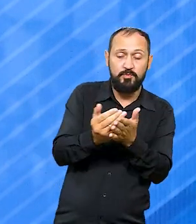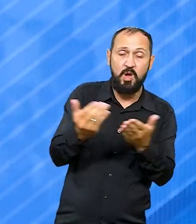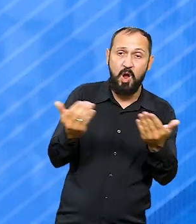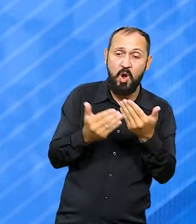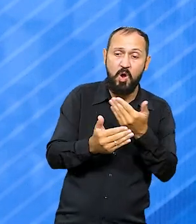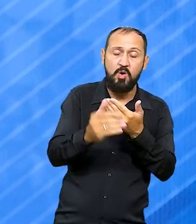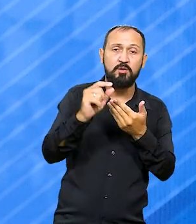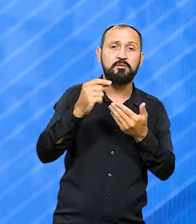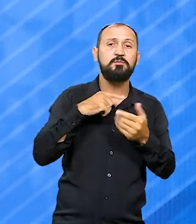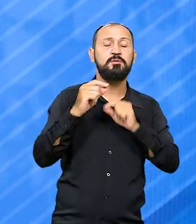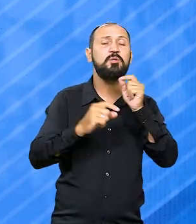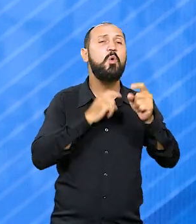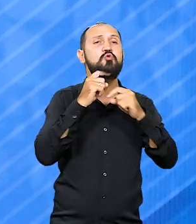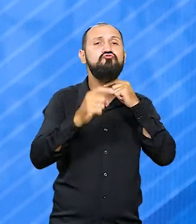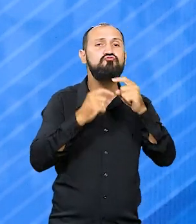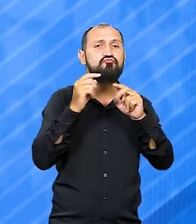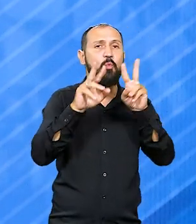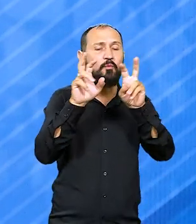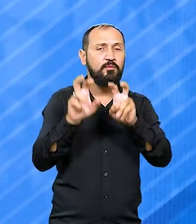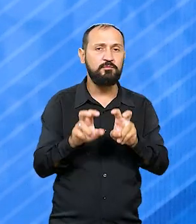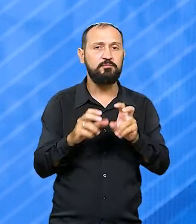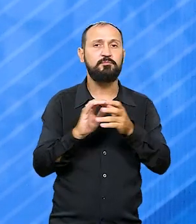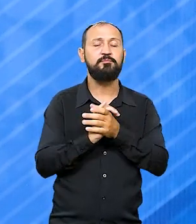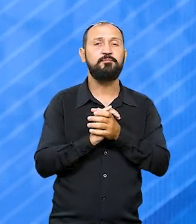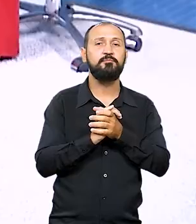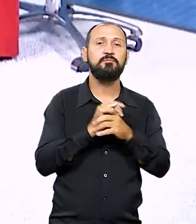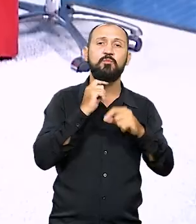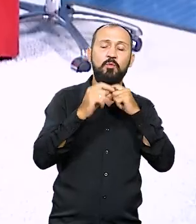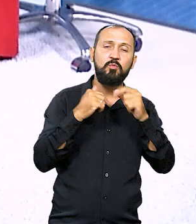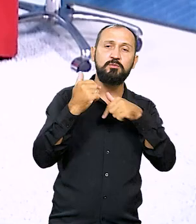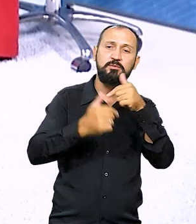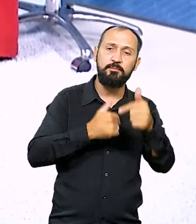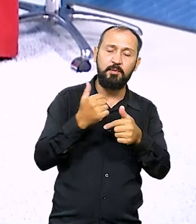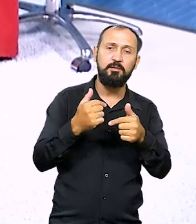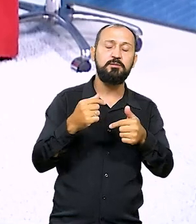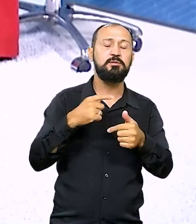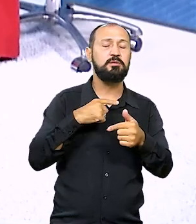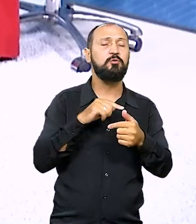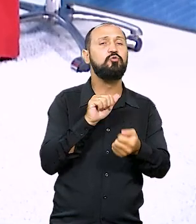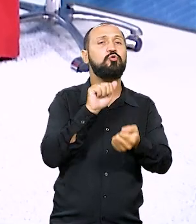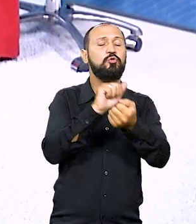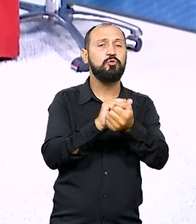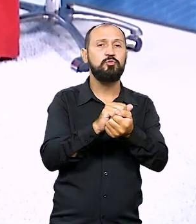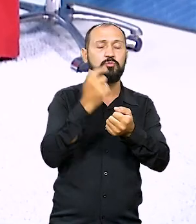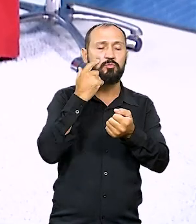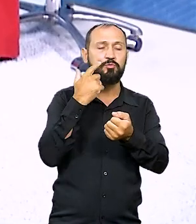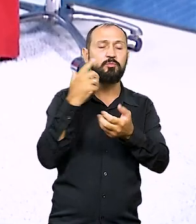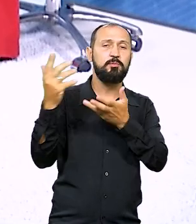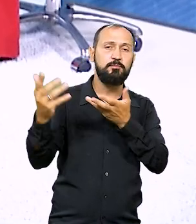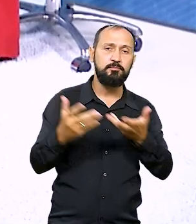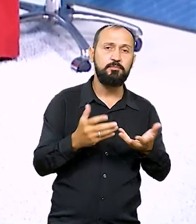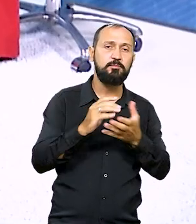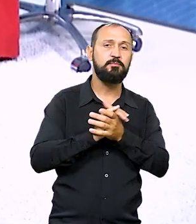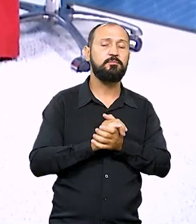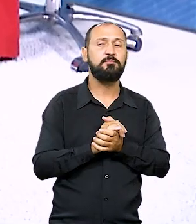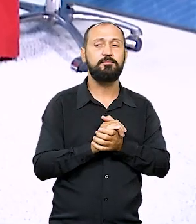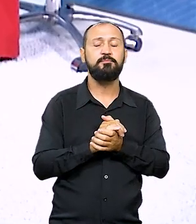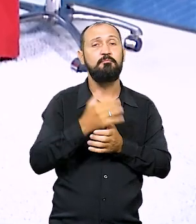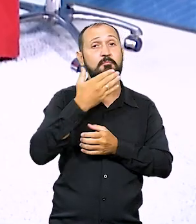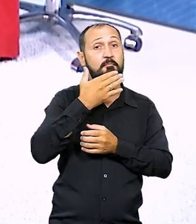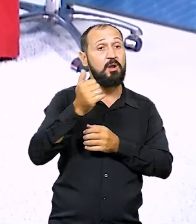chegou, ajudar aquele colega que tem uma dúvida na área, tem uma dúvida de atuação, nós estamos ali para